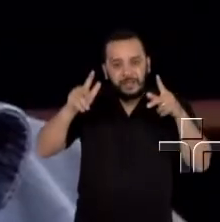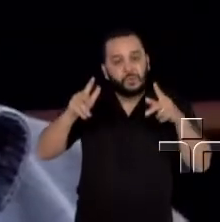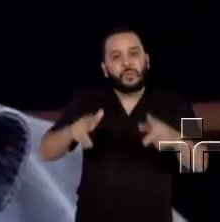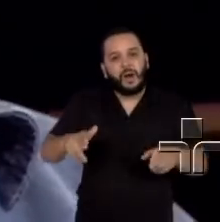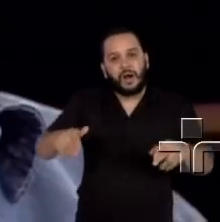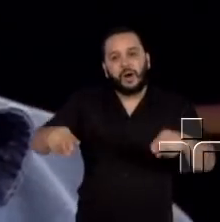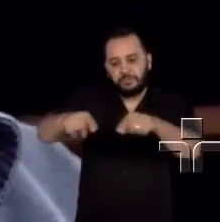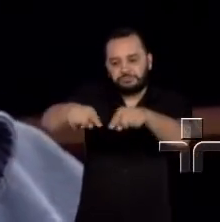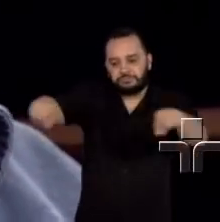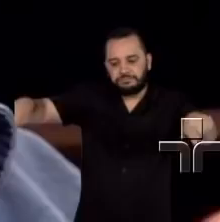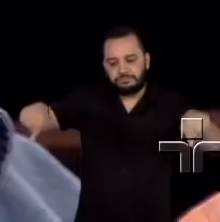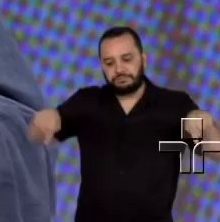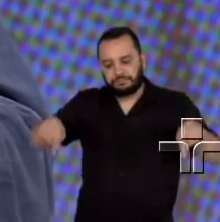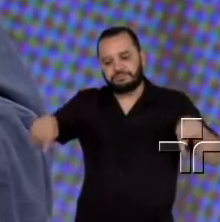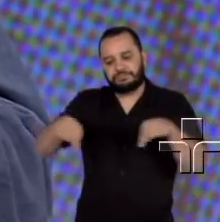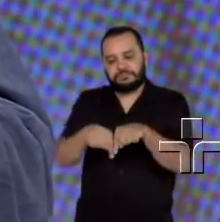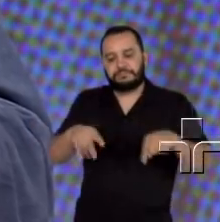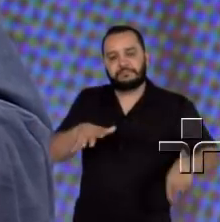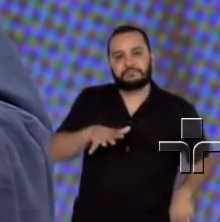terreirão